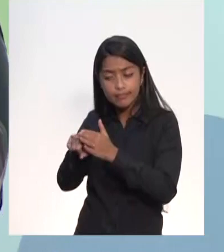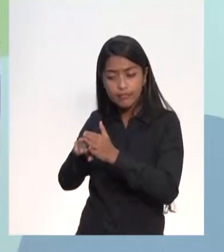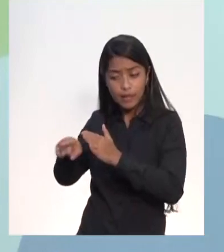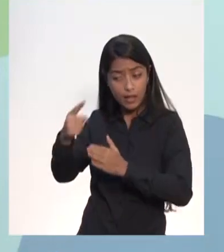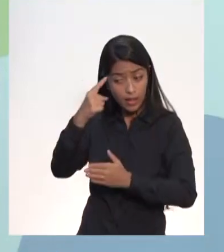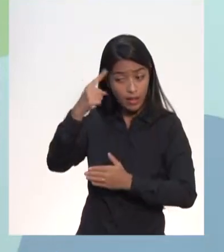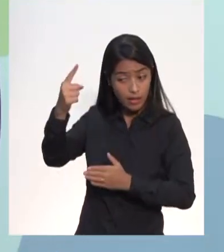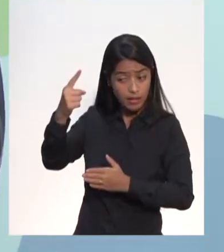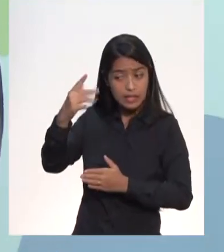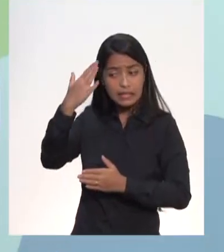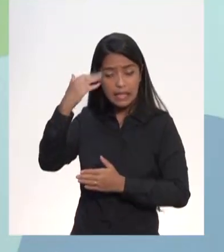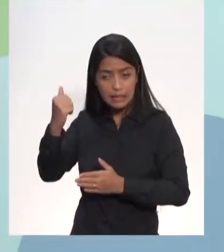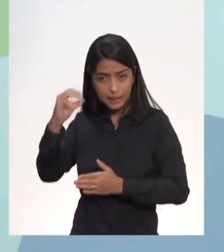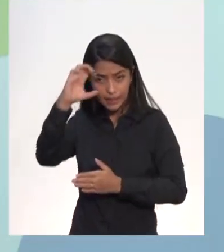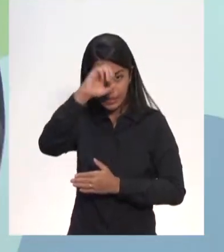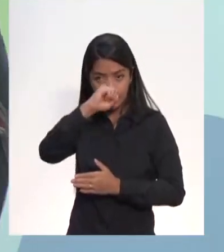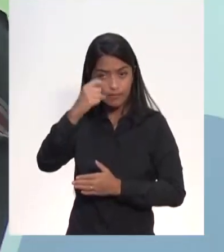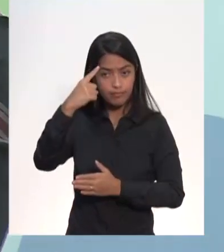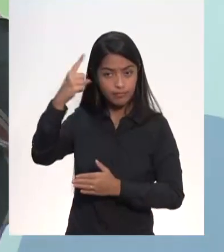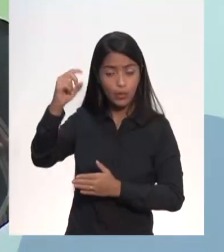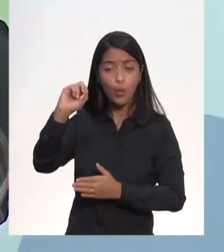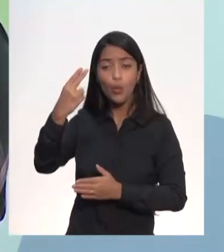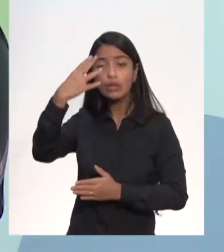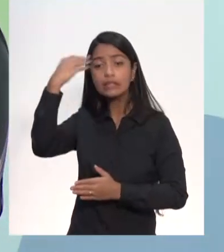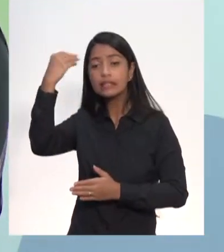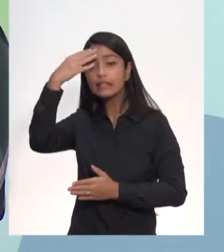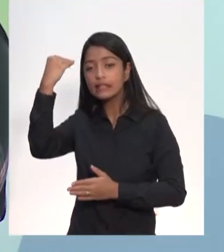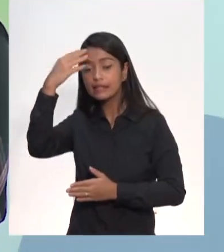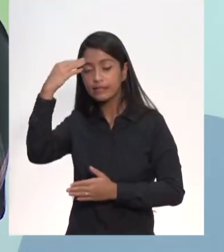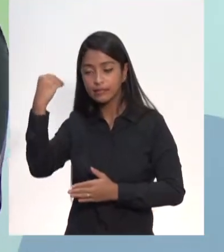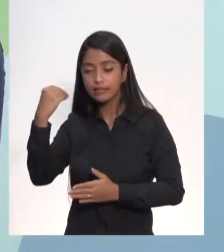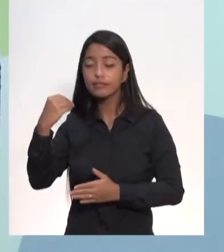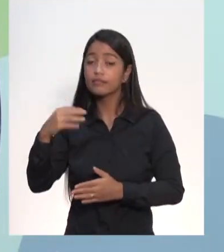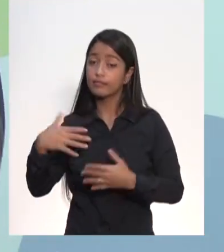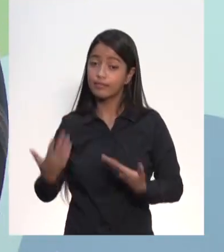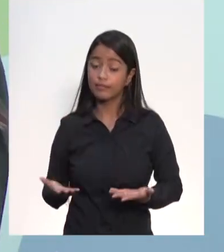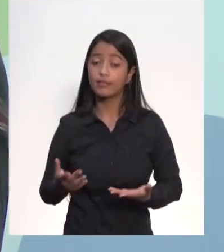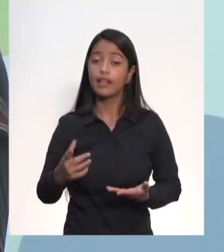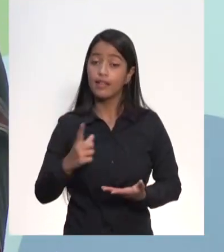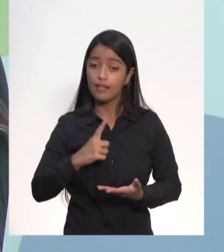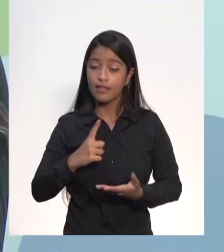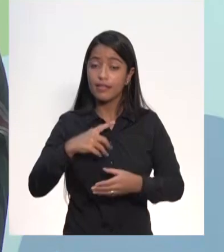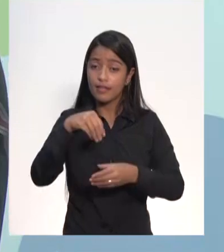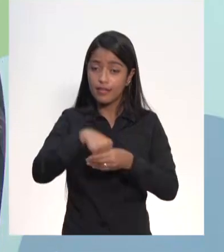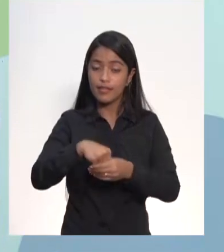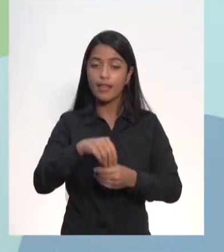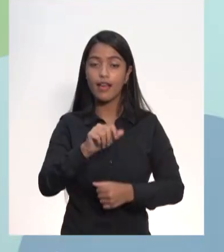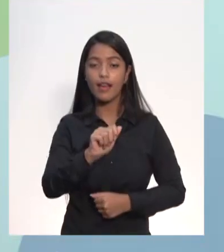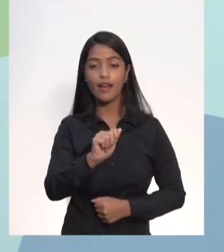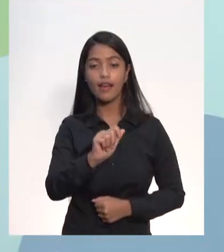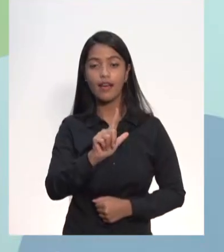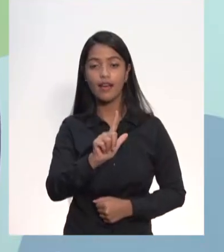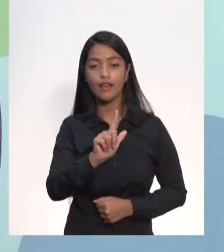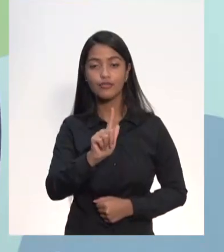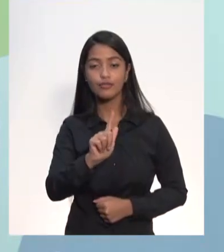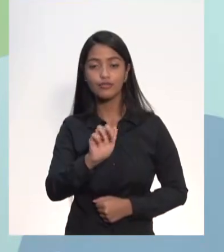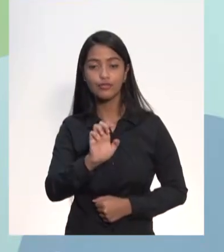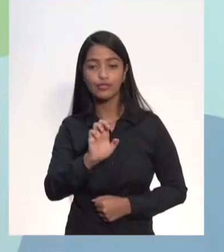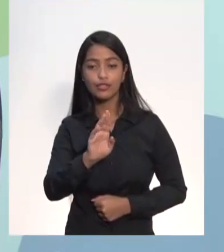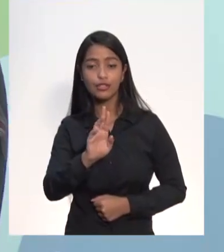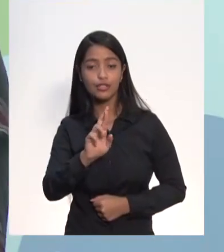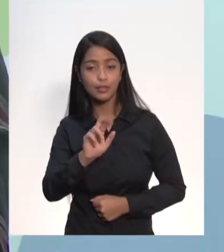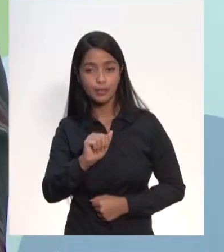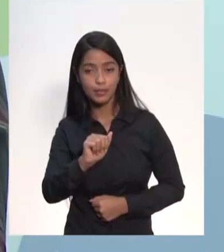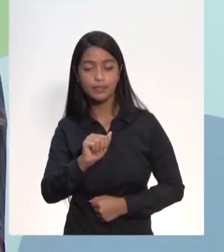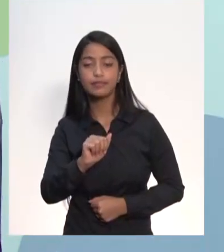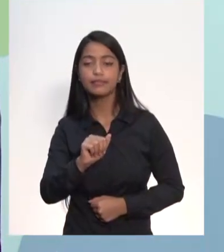relação entre o objeto geométrico e algébrico, se ele tem, no caso das